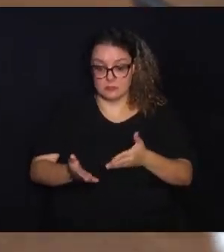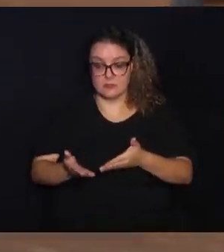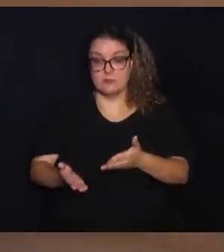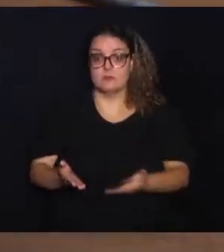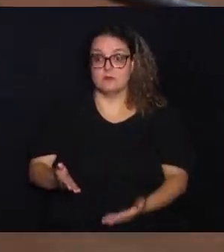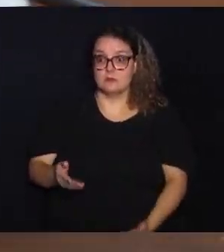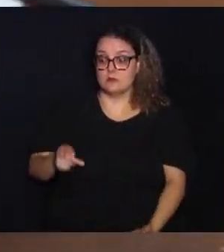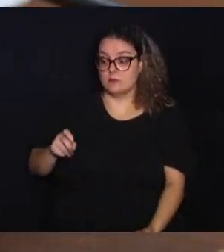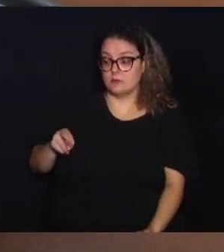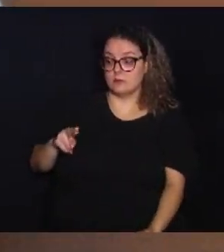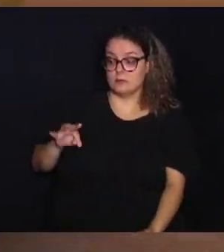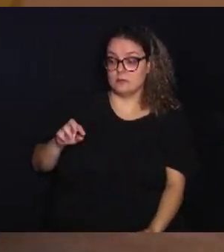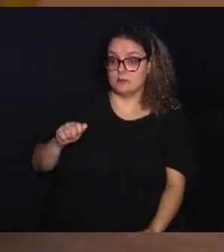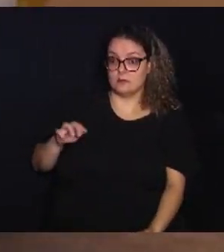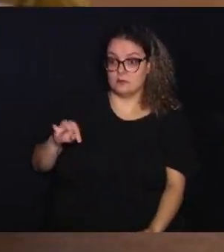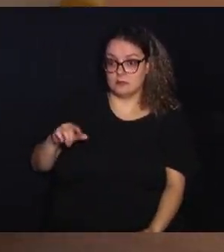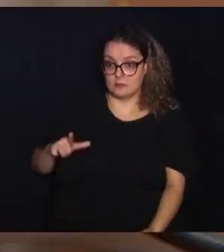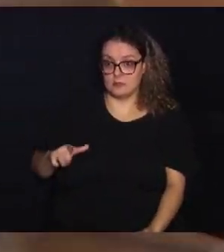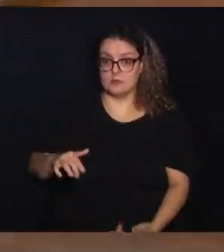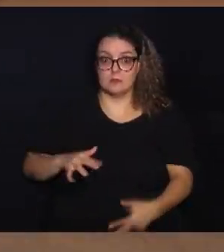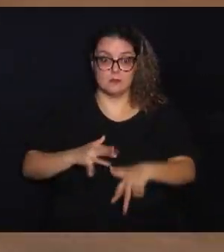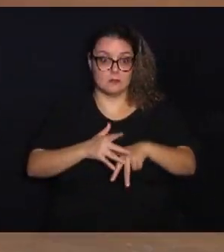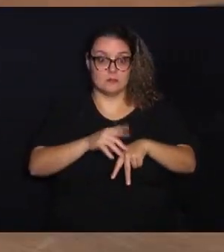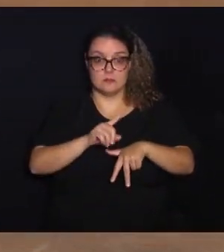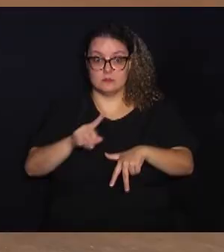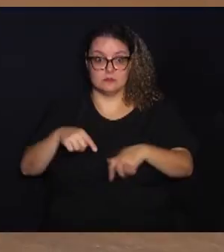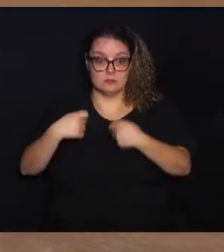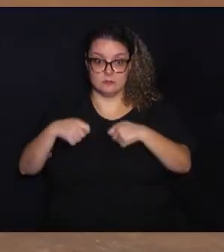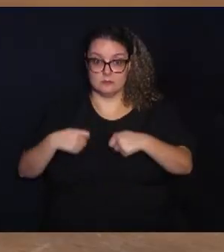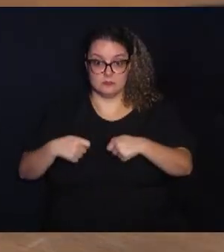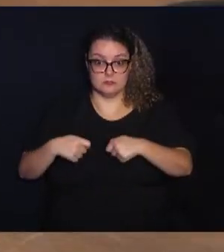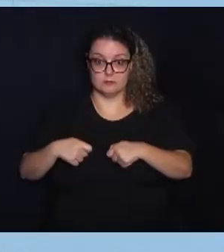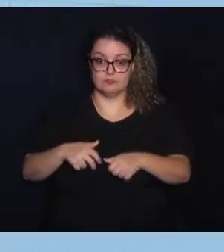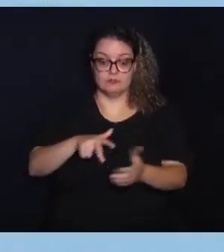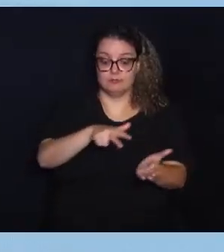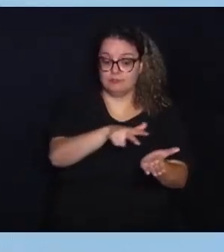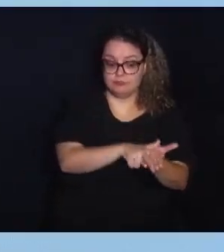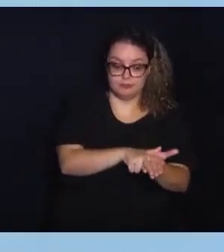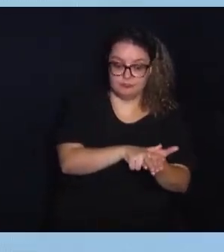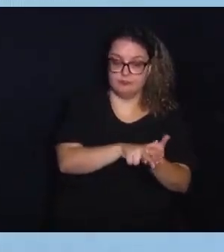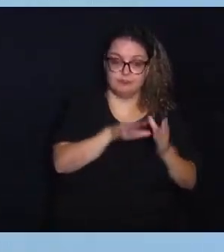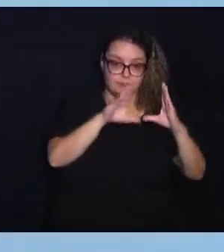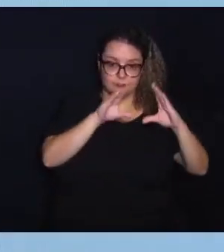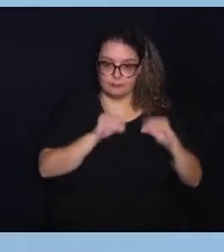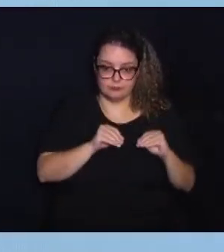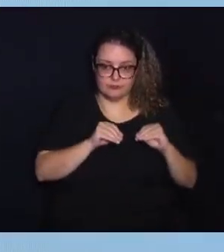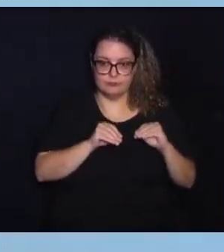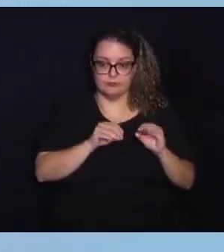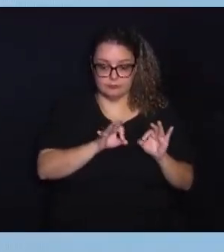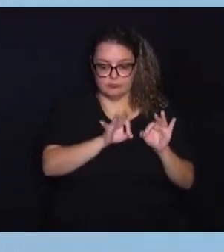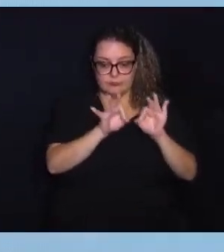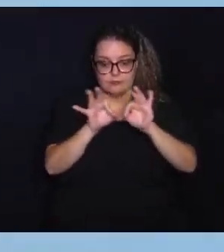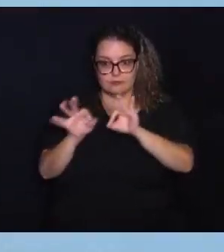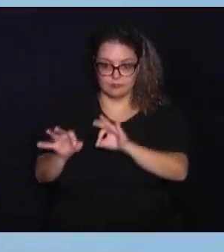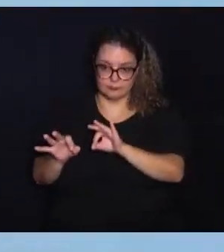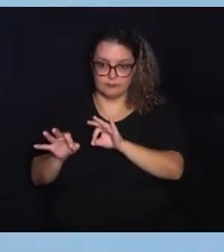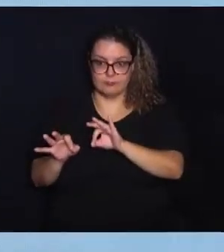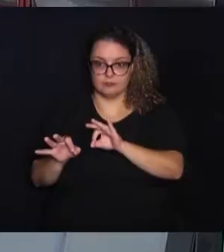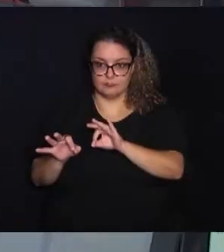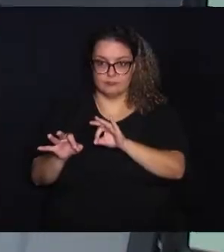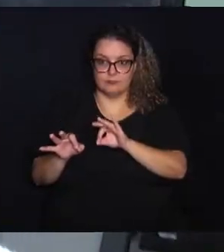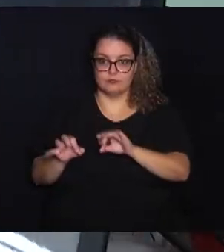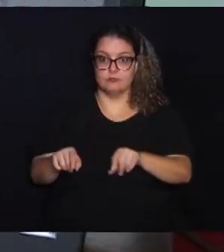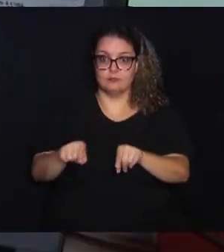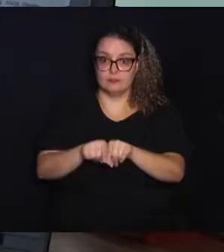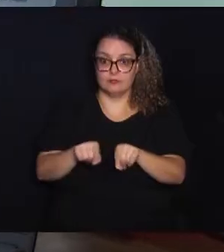tratar de um aparelho portátil, o paciente não precisa ficar internado durante a noite para monitoramento.